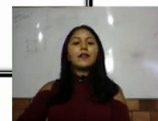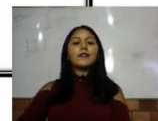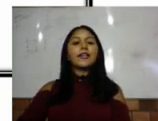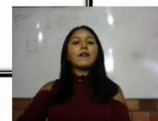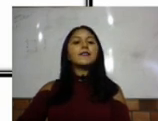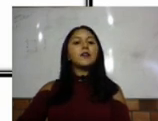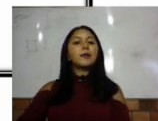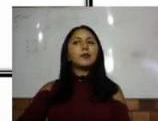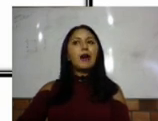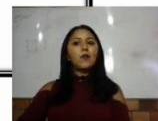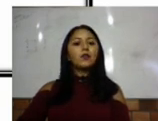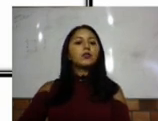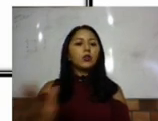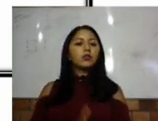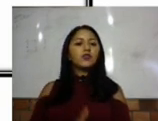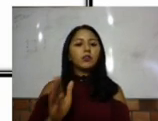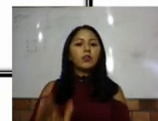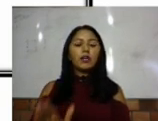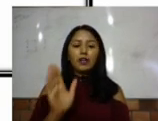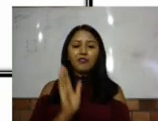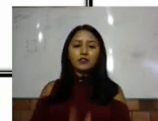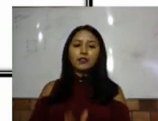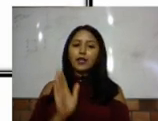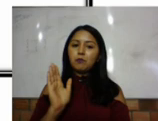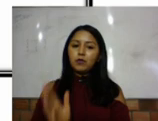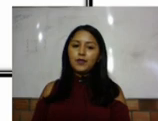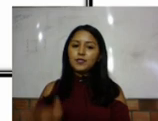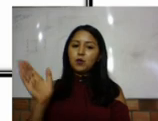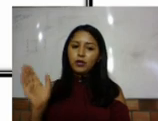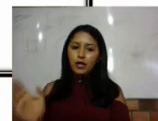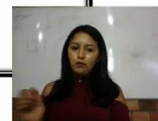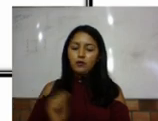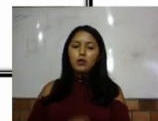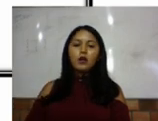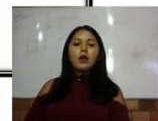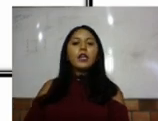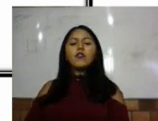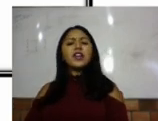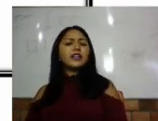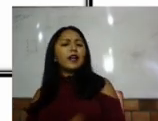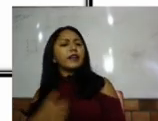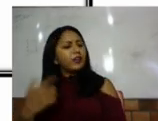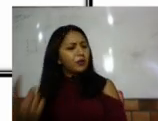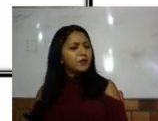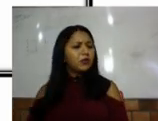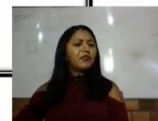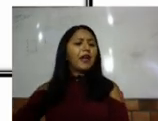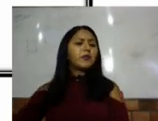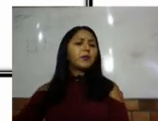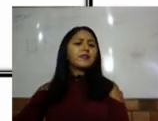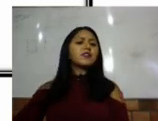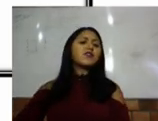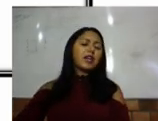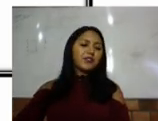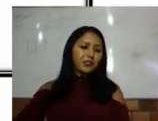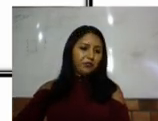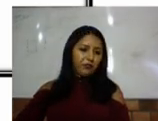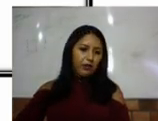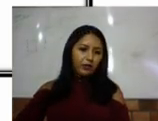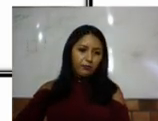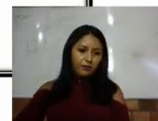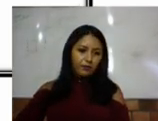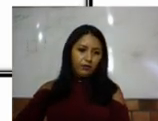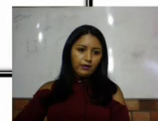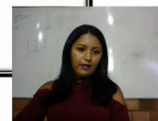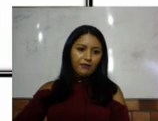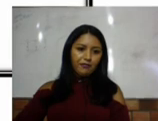então é isso aqui é uma ação habitual todo dia eu levanto naquele mesmo horário eu onde é que tá aqui o professor o verbo no presente do